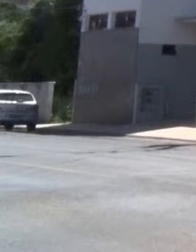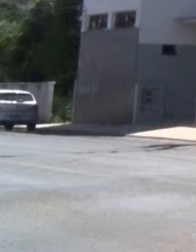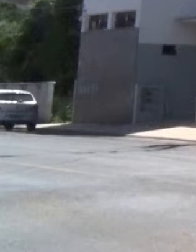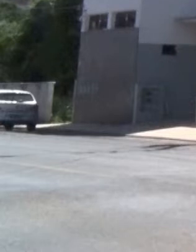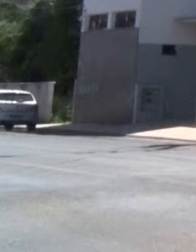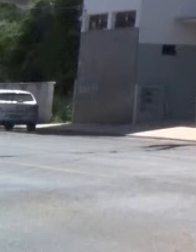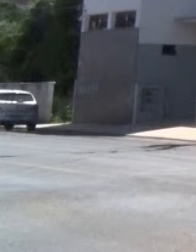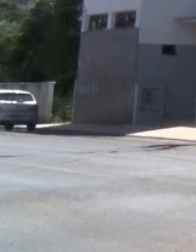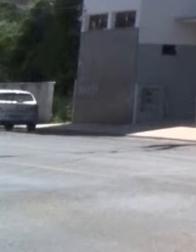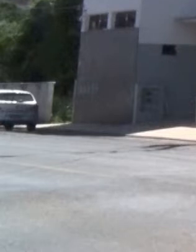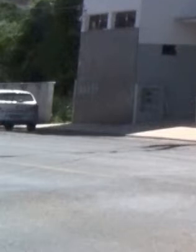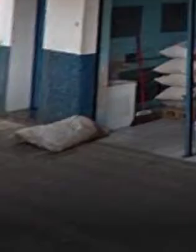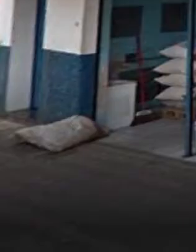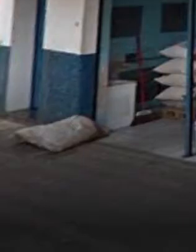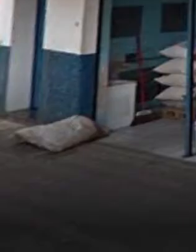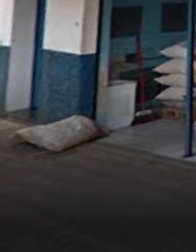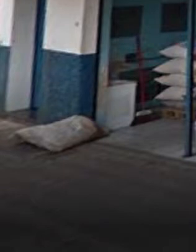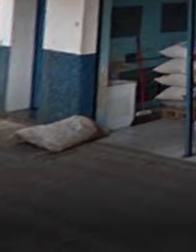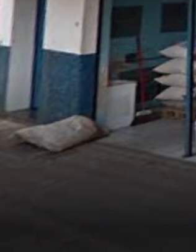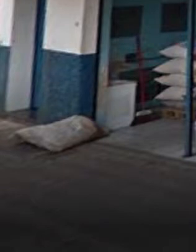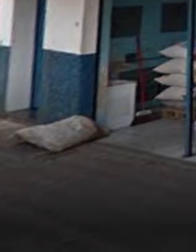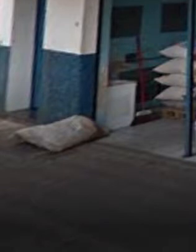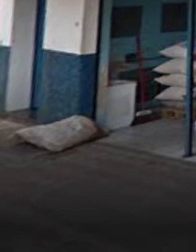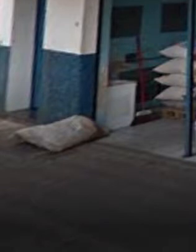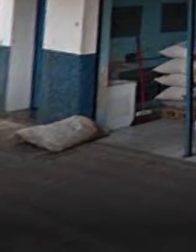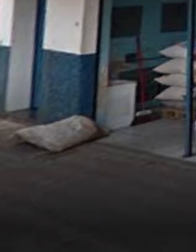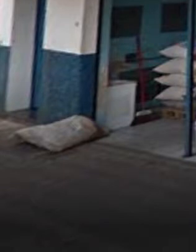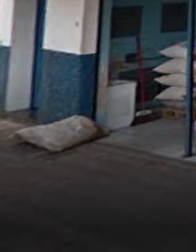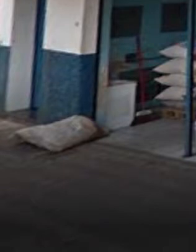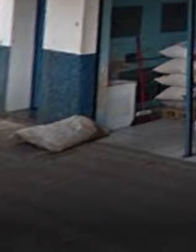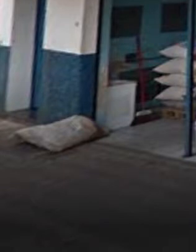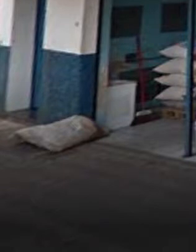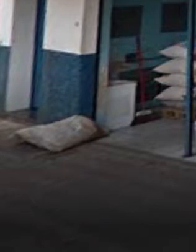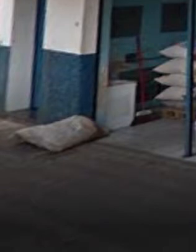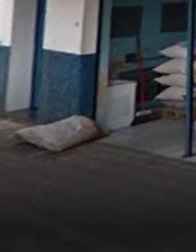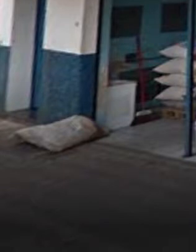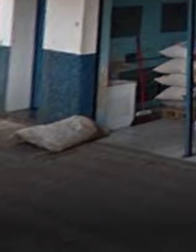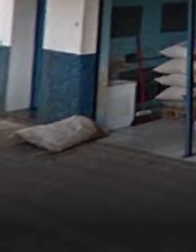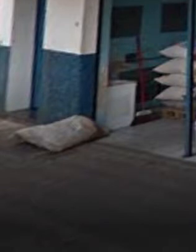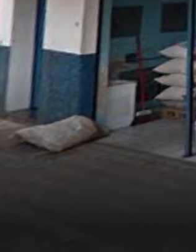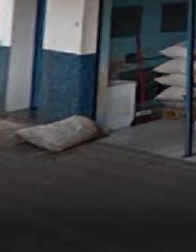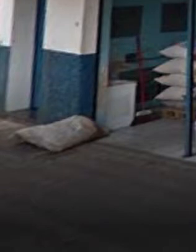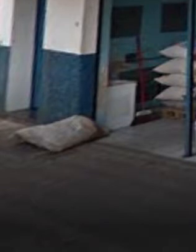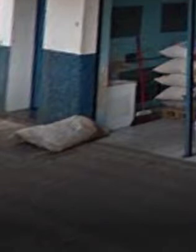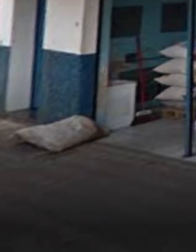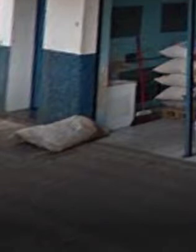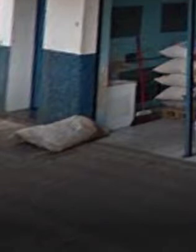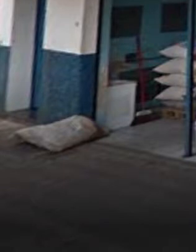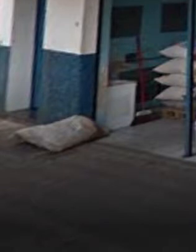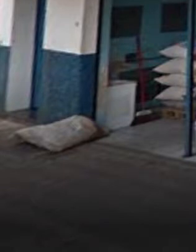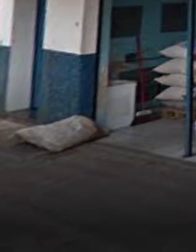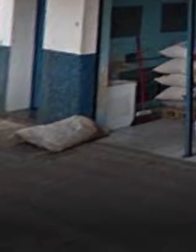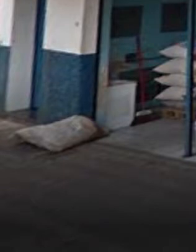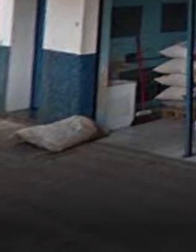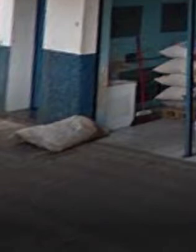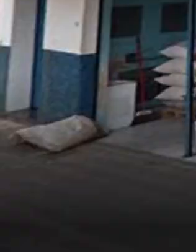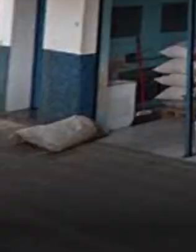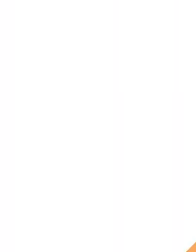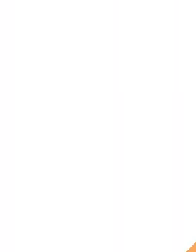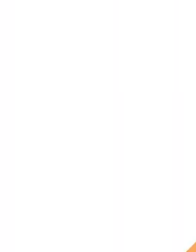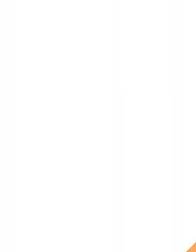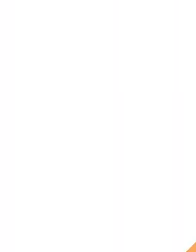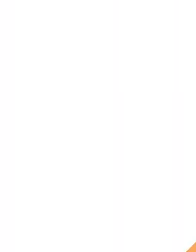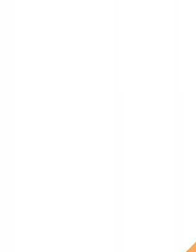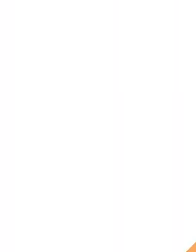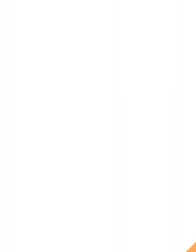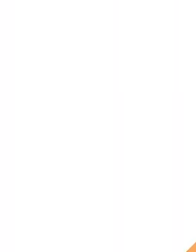Ricardo Teixeira, 715. Agropan, um bom amigo do produtor rural. Avenida Senador Bueno Brandão,